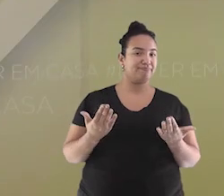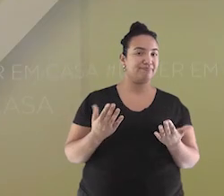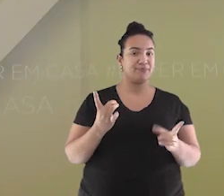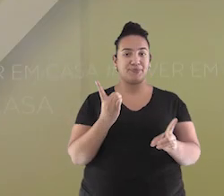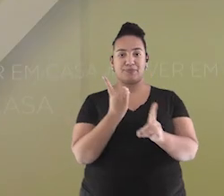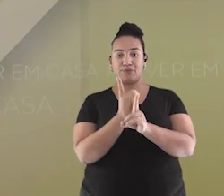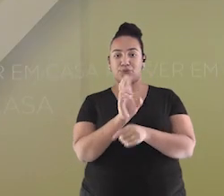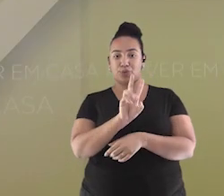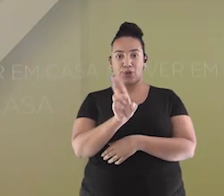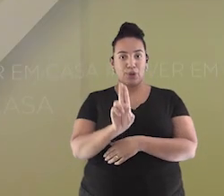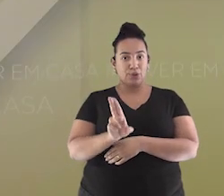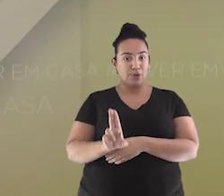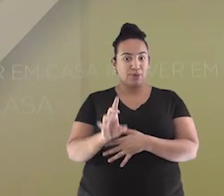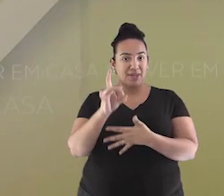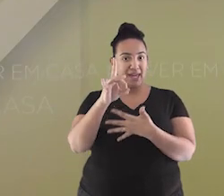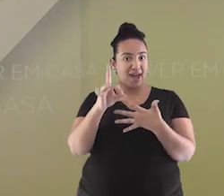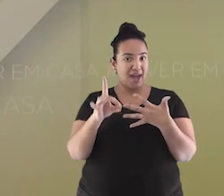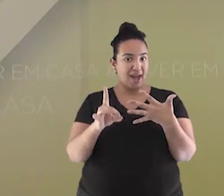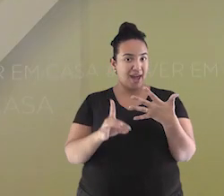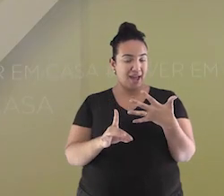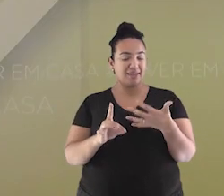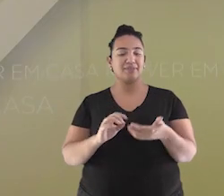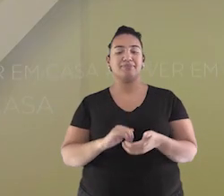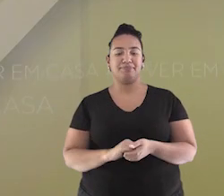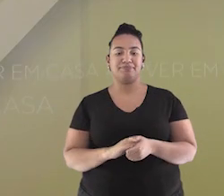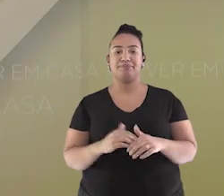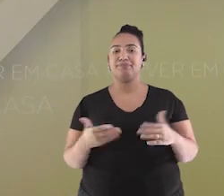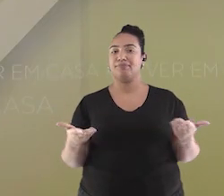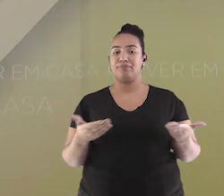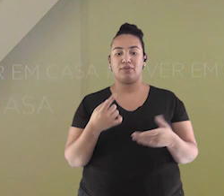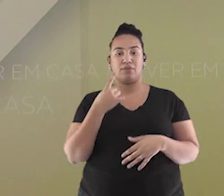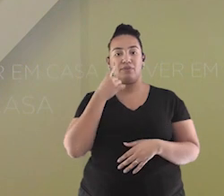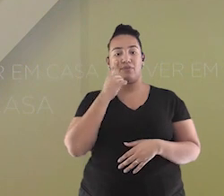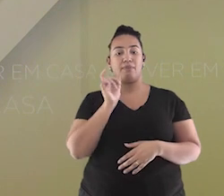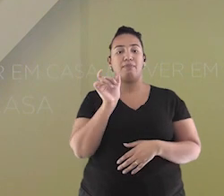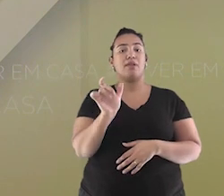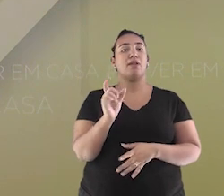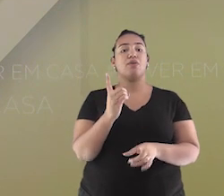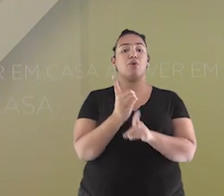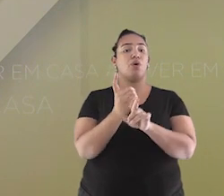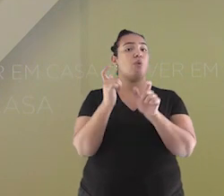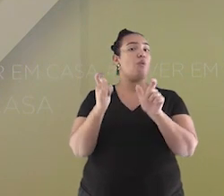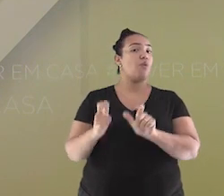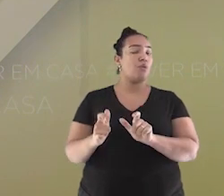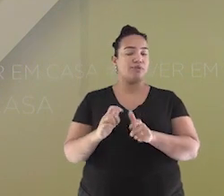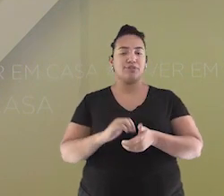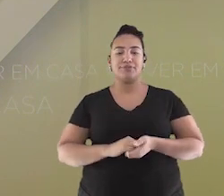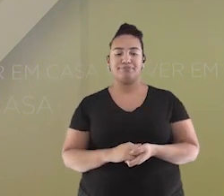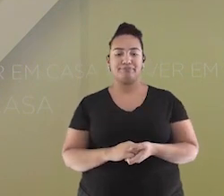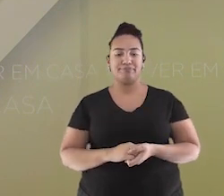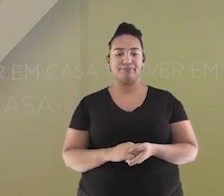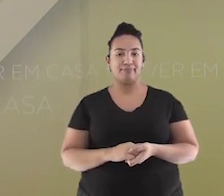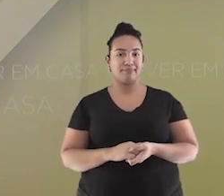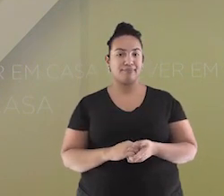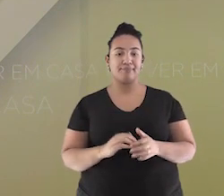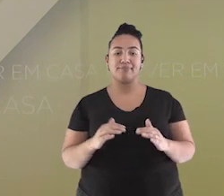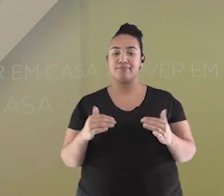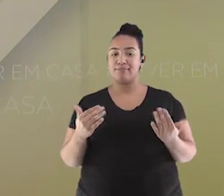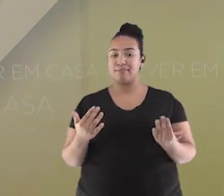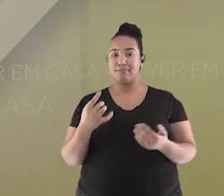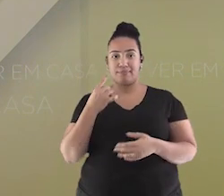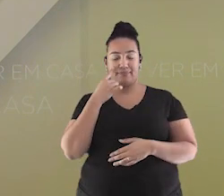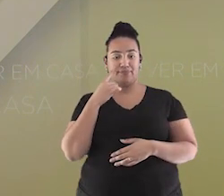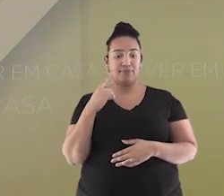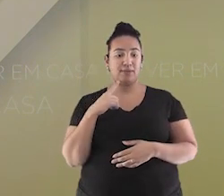Conseguiram achar os nomes de dinheiros ou moedas usadas no mundo? Vamos conferir onde estão essas palavras? Aqui nós temos